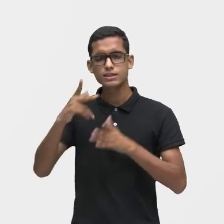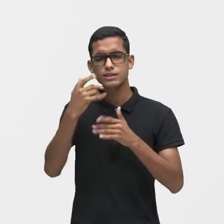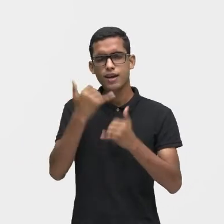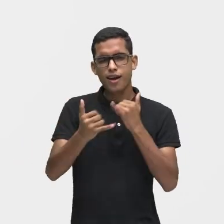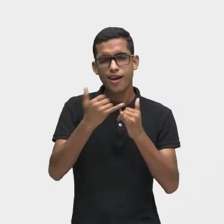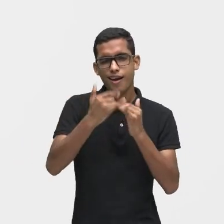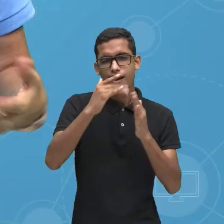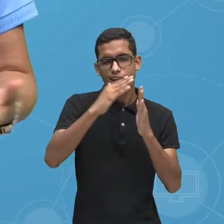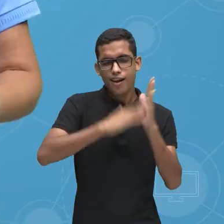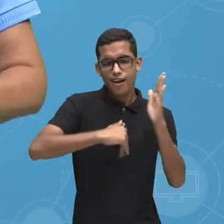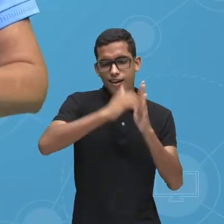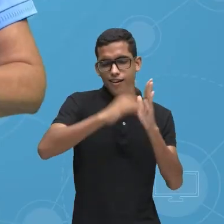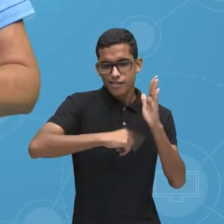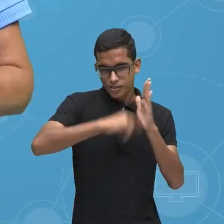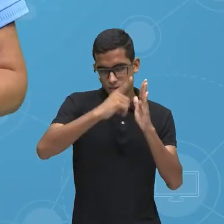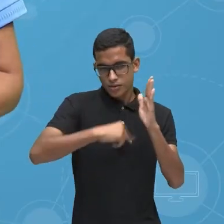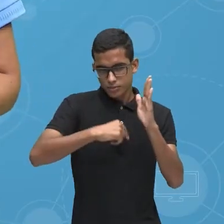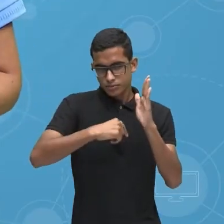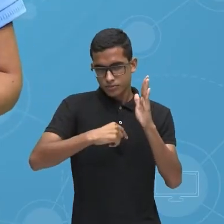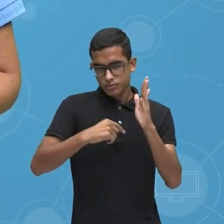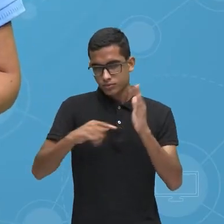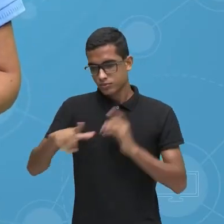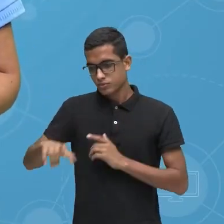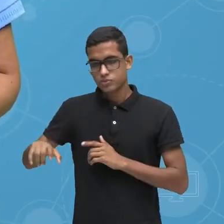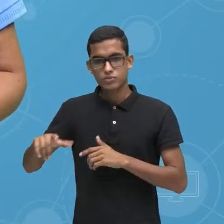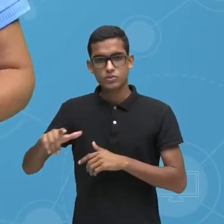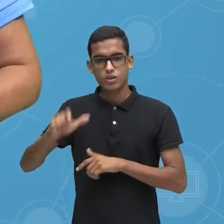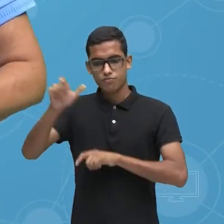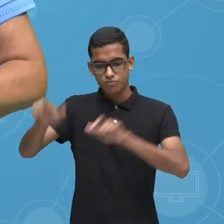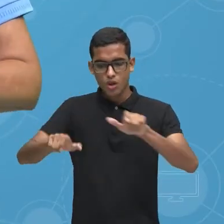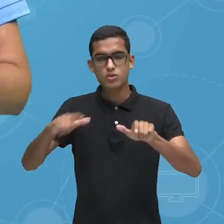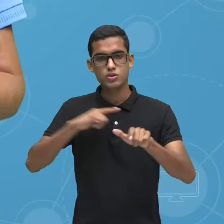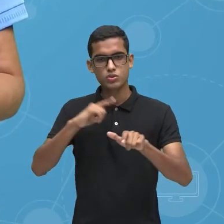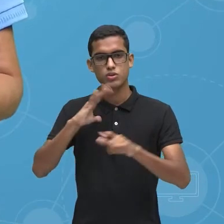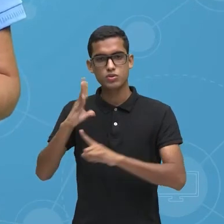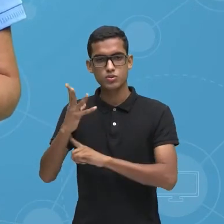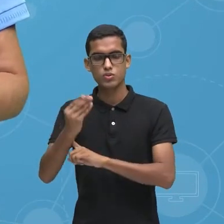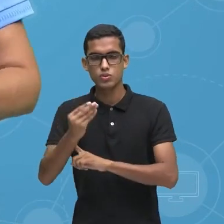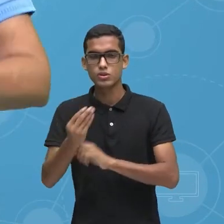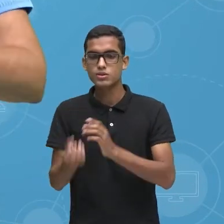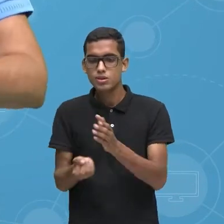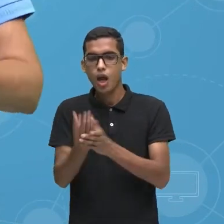existem artistas plásticos que eles produzem sua arte no